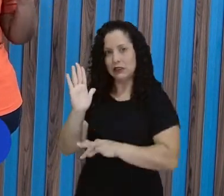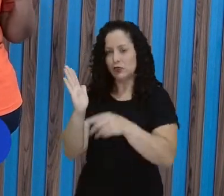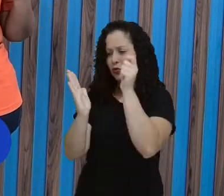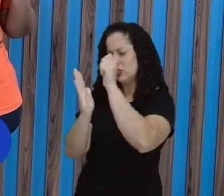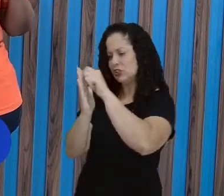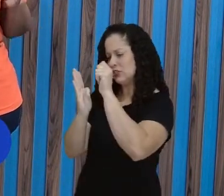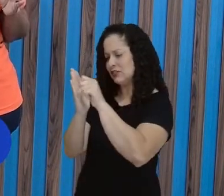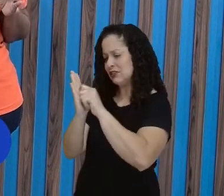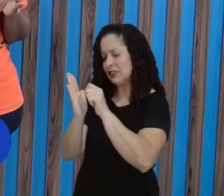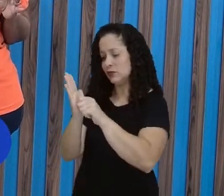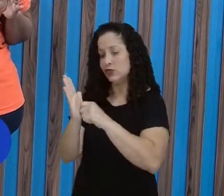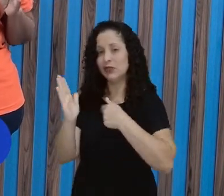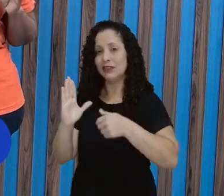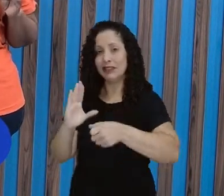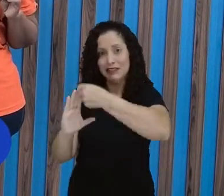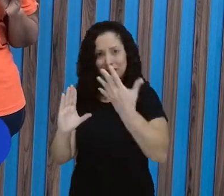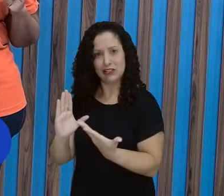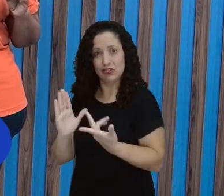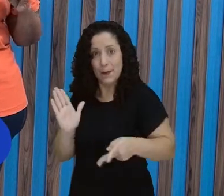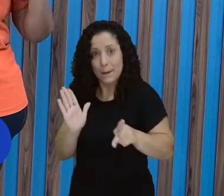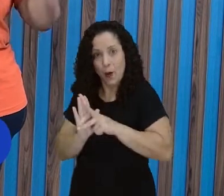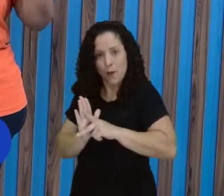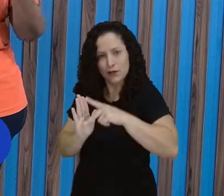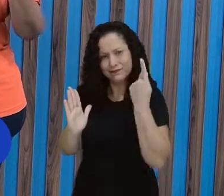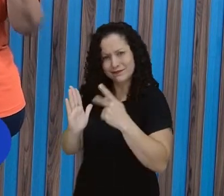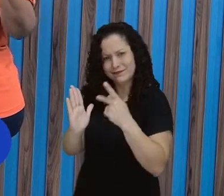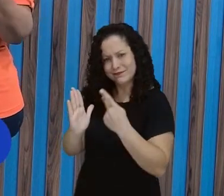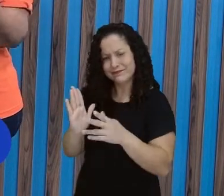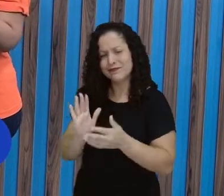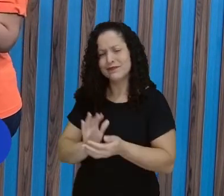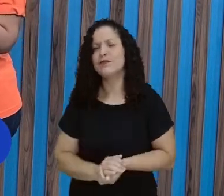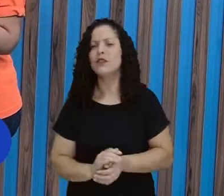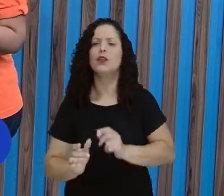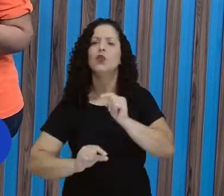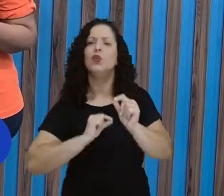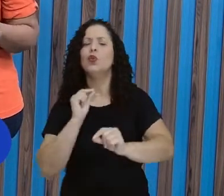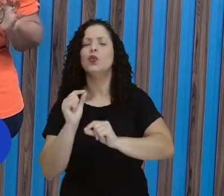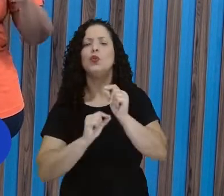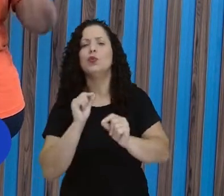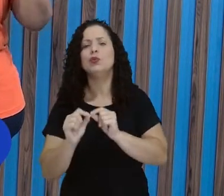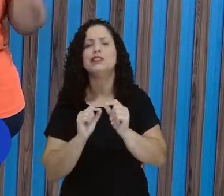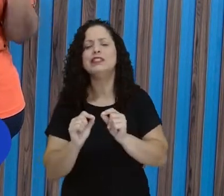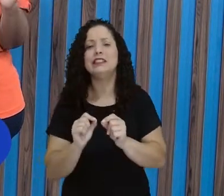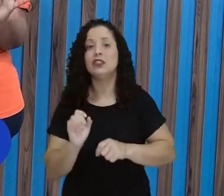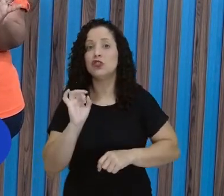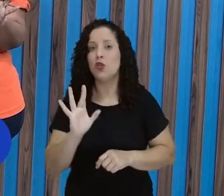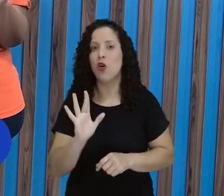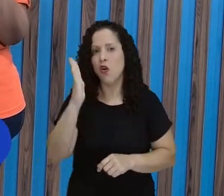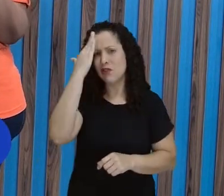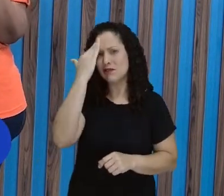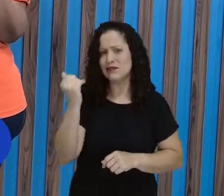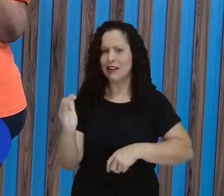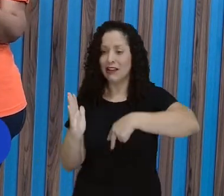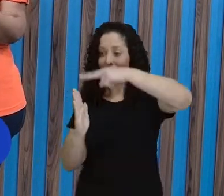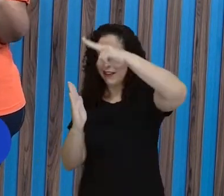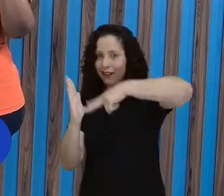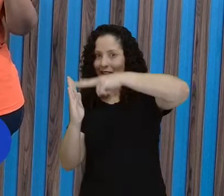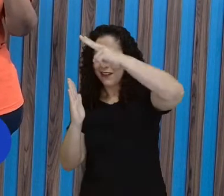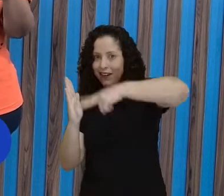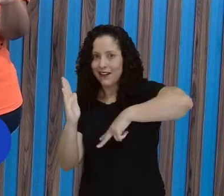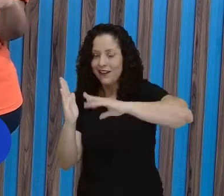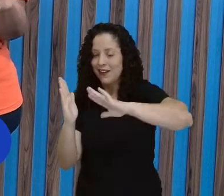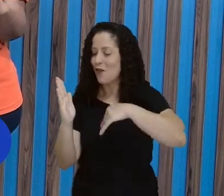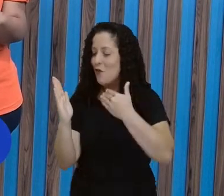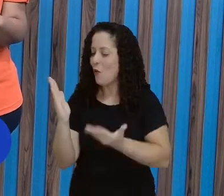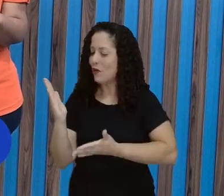bem específicas. A gente, inclusive, pode dizer que só sabe ler quando a